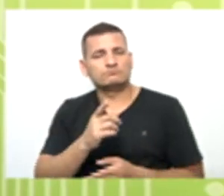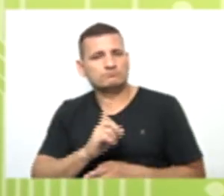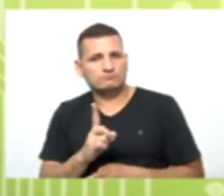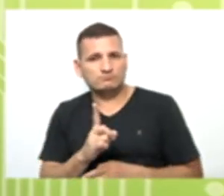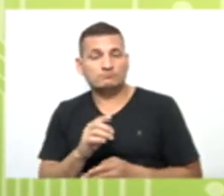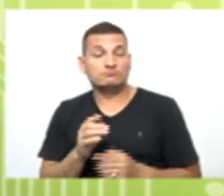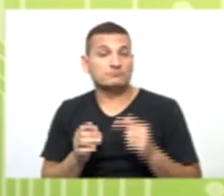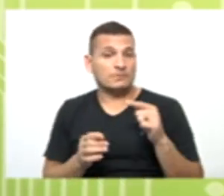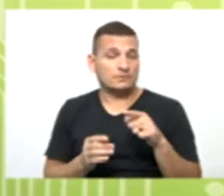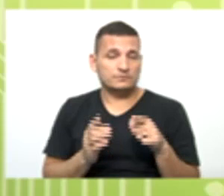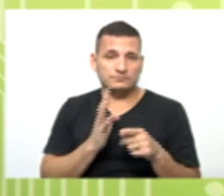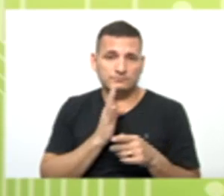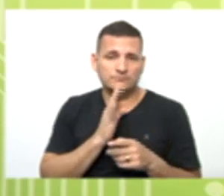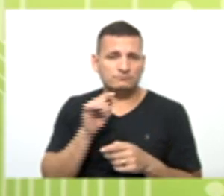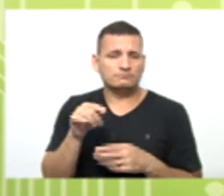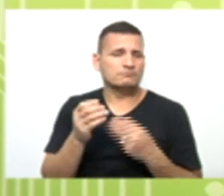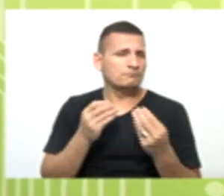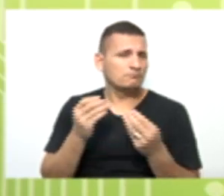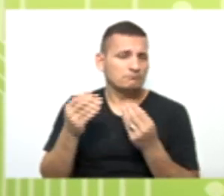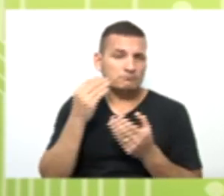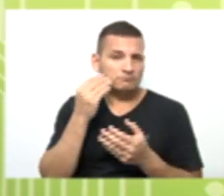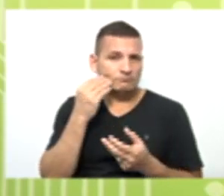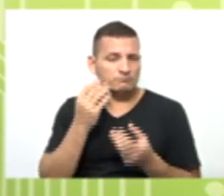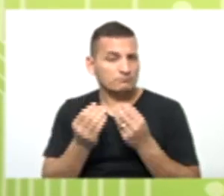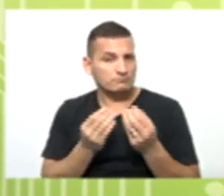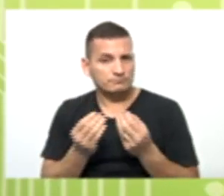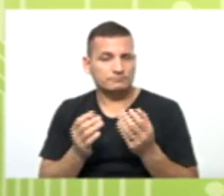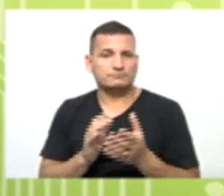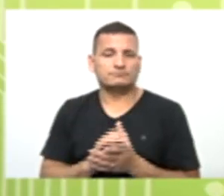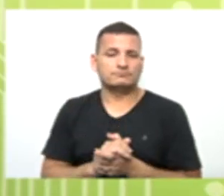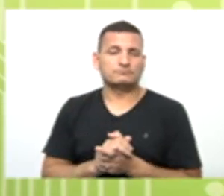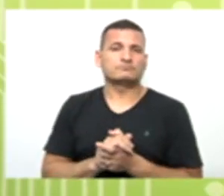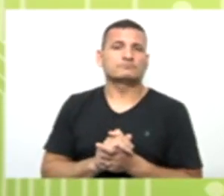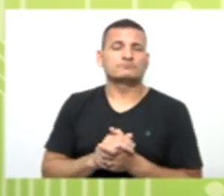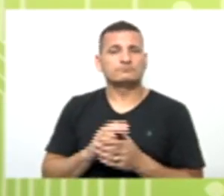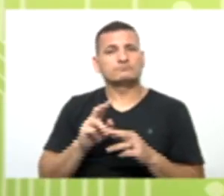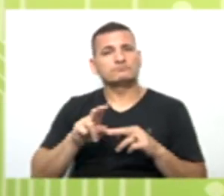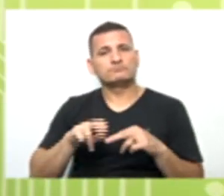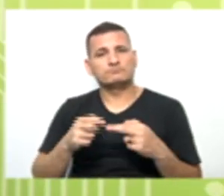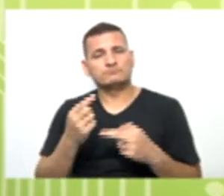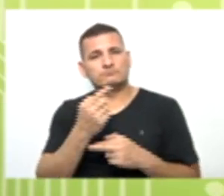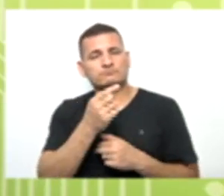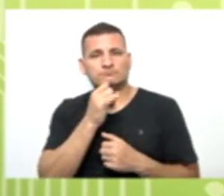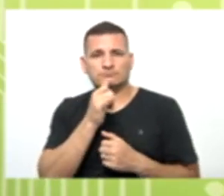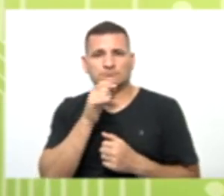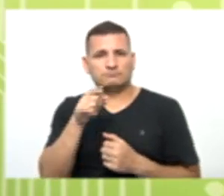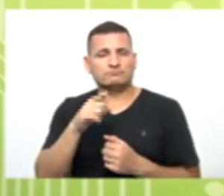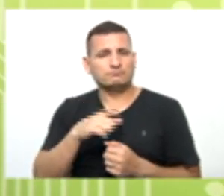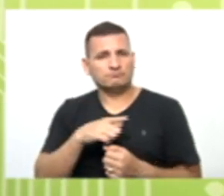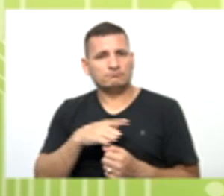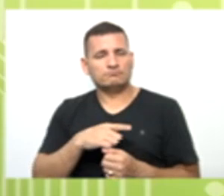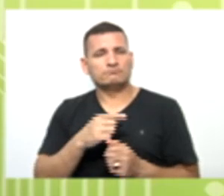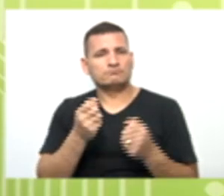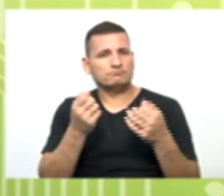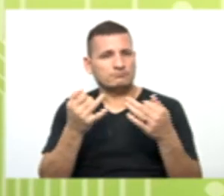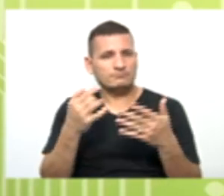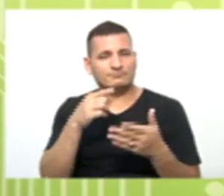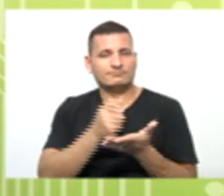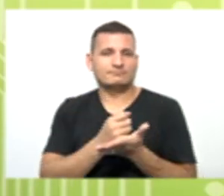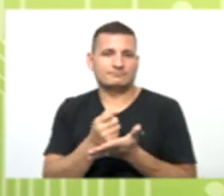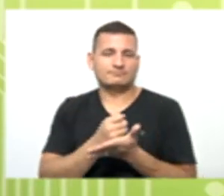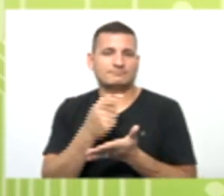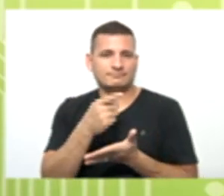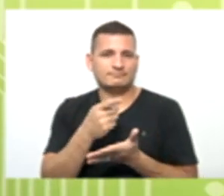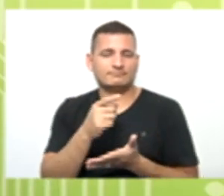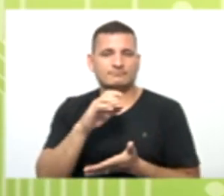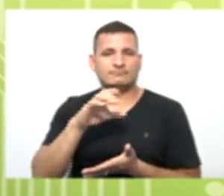tipo de conhecimento pode ser verificado. Por isso que nesse exemplo você tem aqui falando de um tipo de medicamento, que é